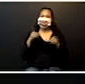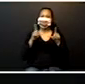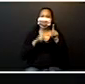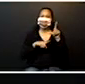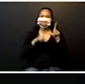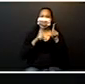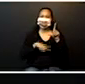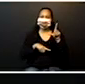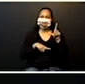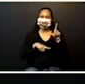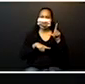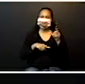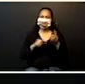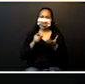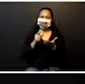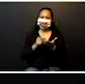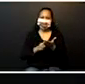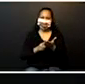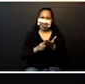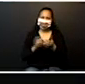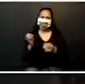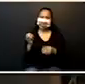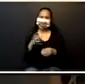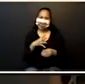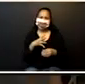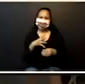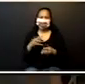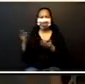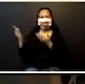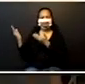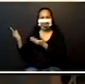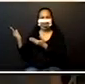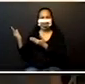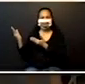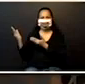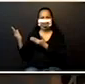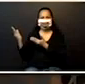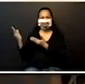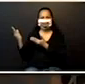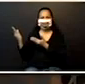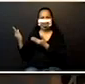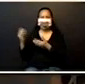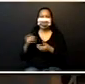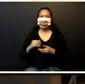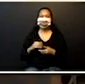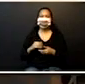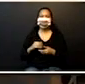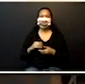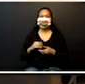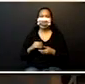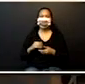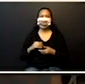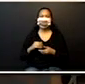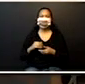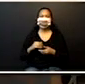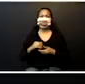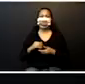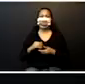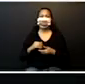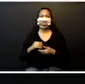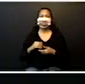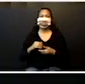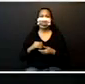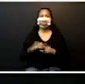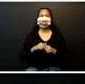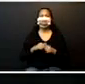Chip Novo, da cantora Pitty. Dá uma olhadinha. Primeira parte da letra, tranquilo. Mas